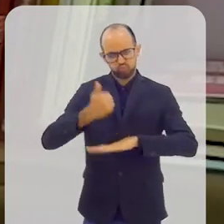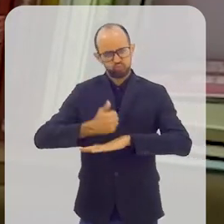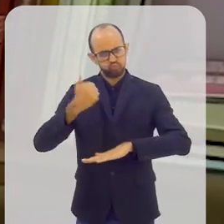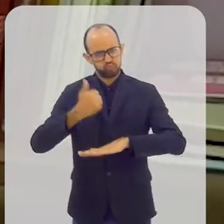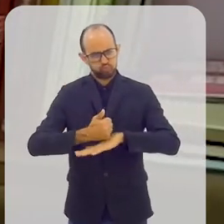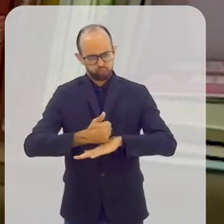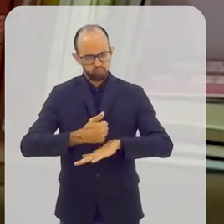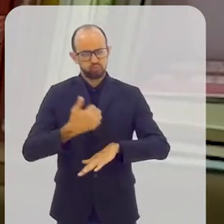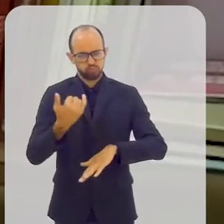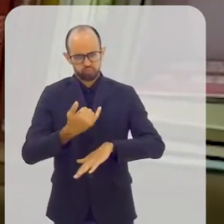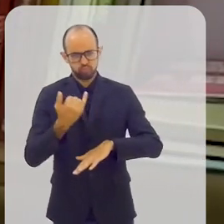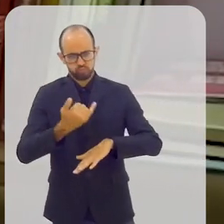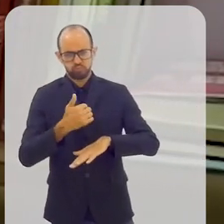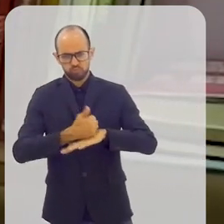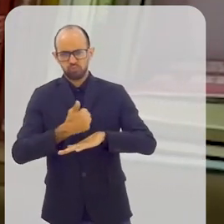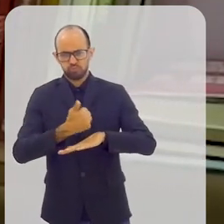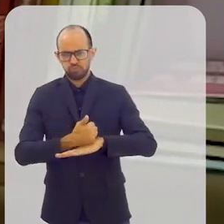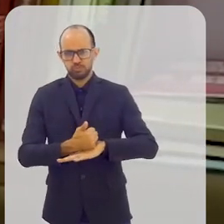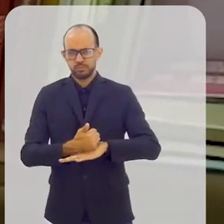Né? Altamente qualificados.